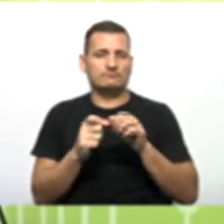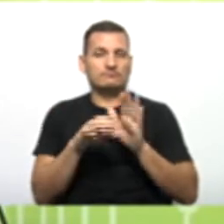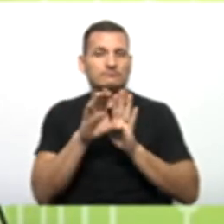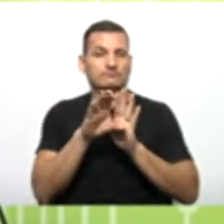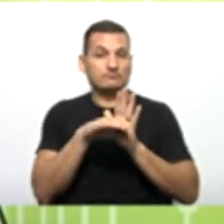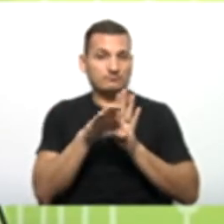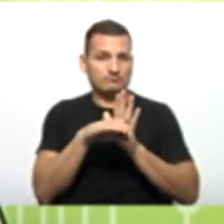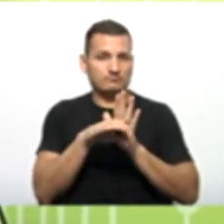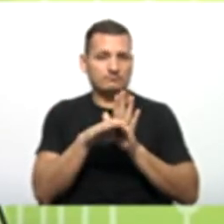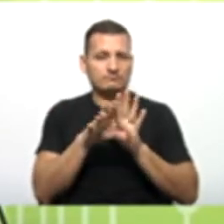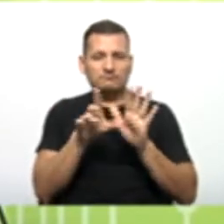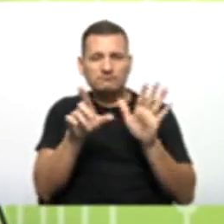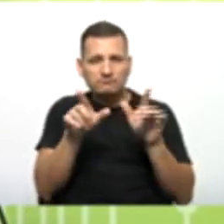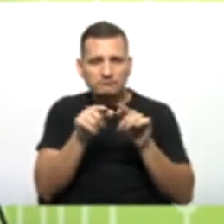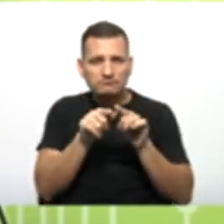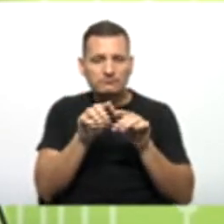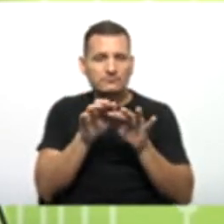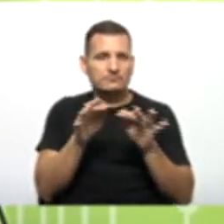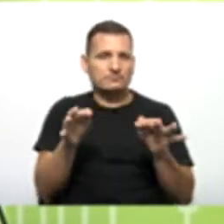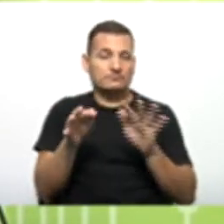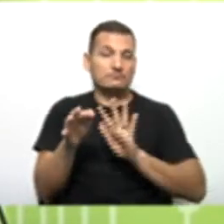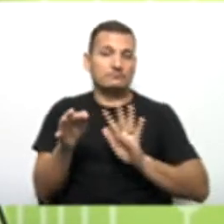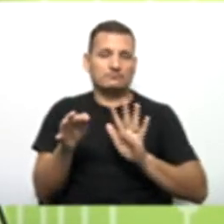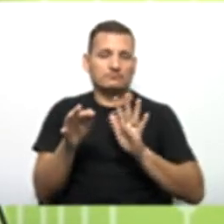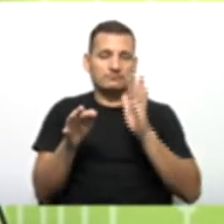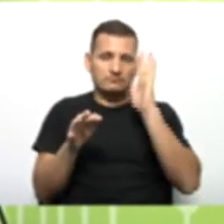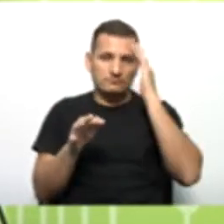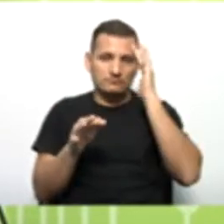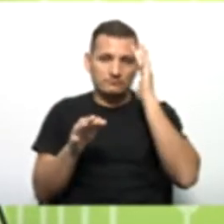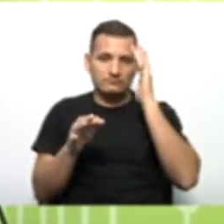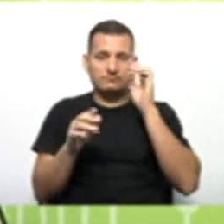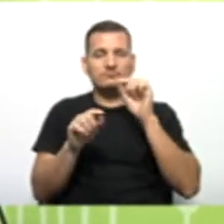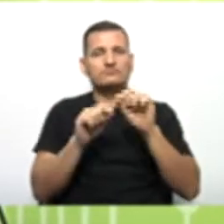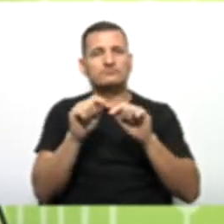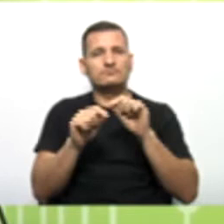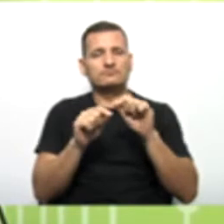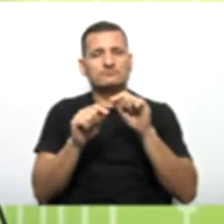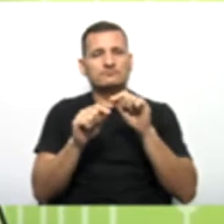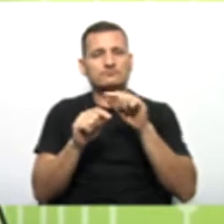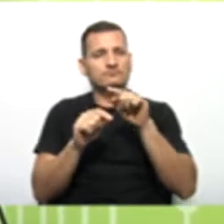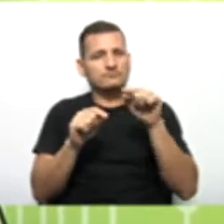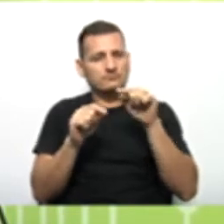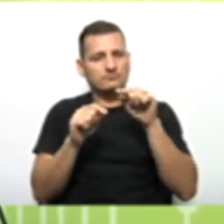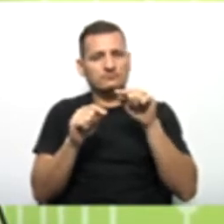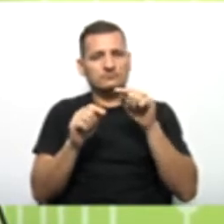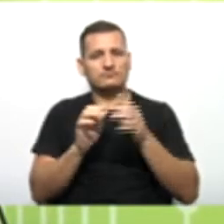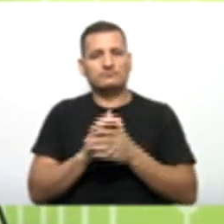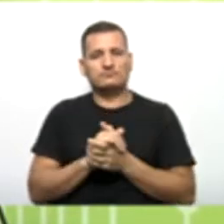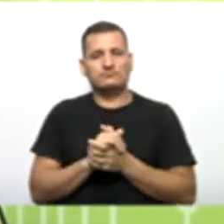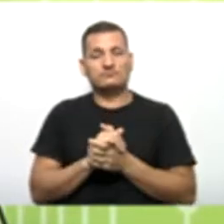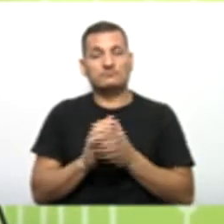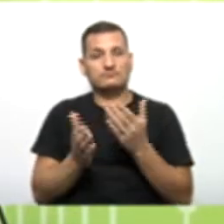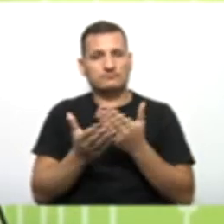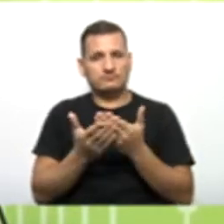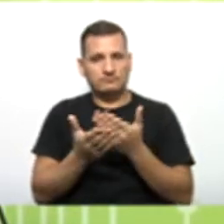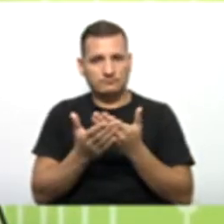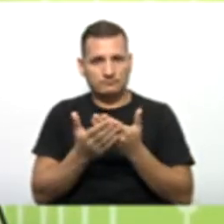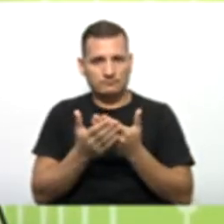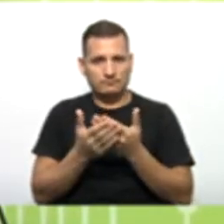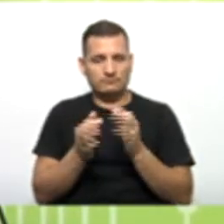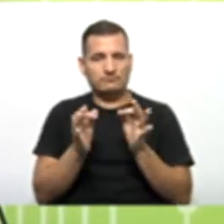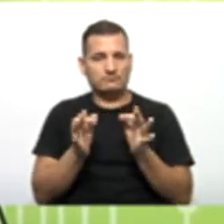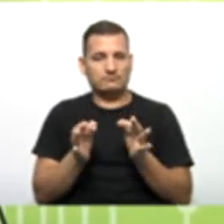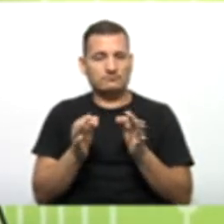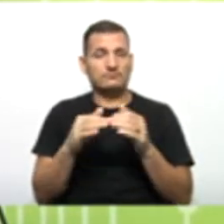só pra que a gente entenda realmente o que é que vocês estão é estudando tá bom